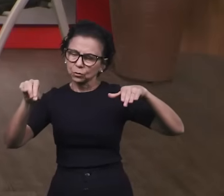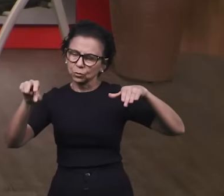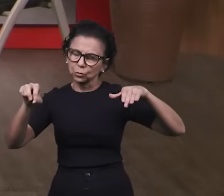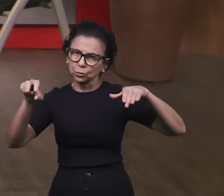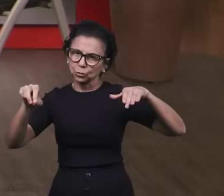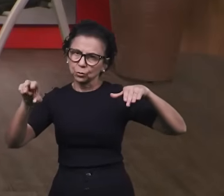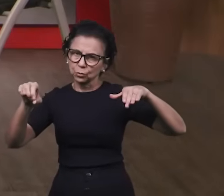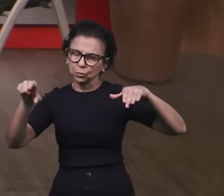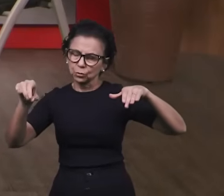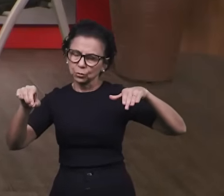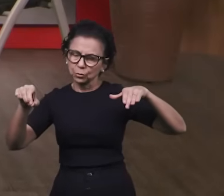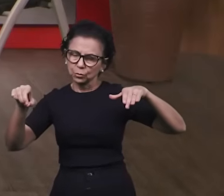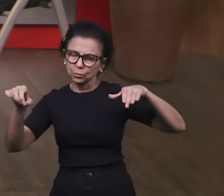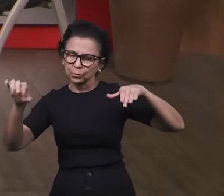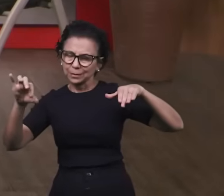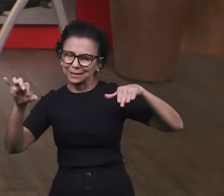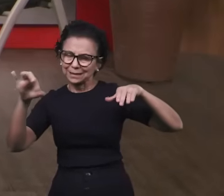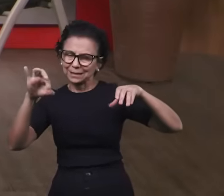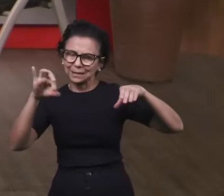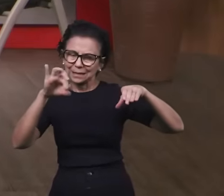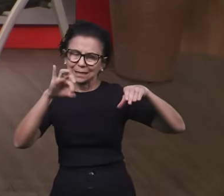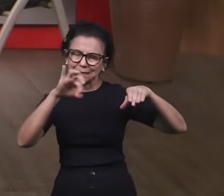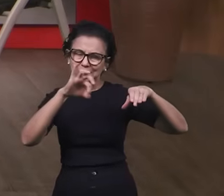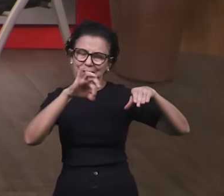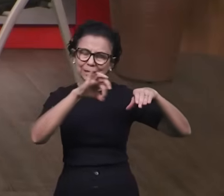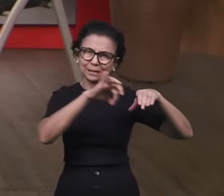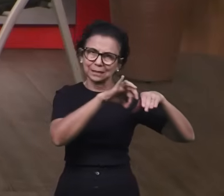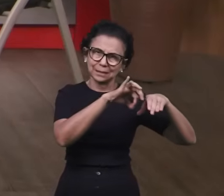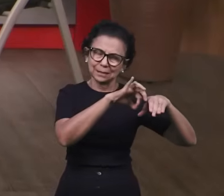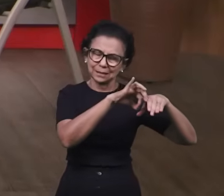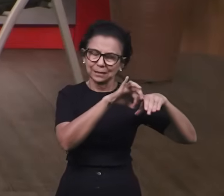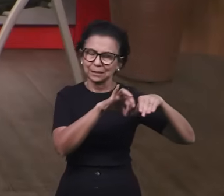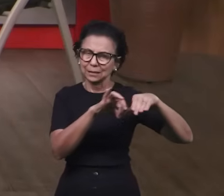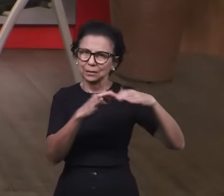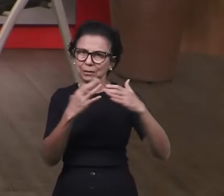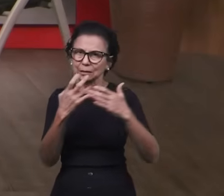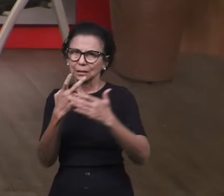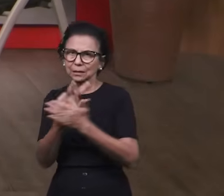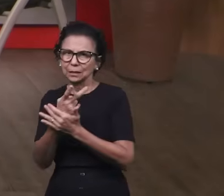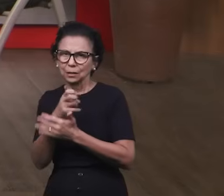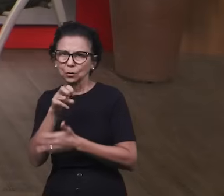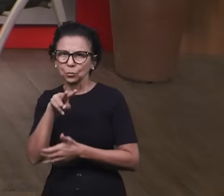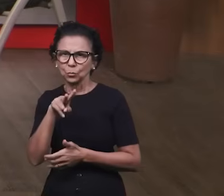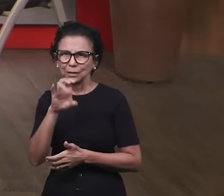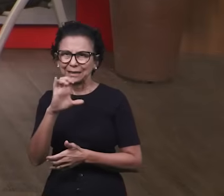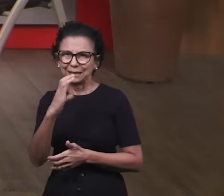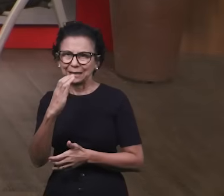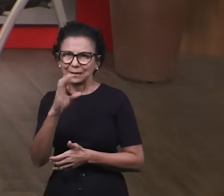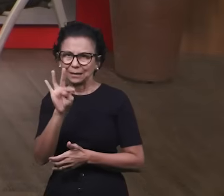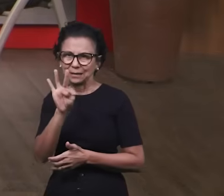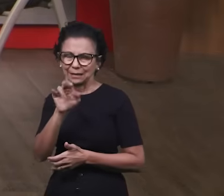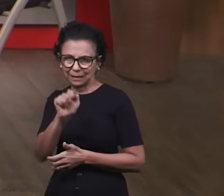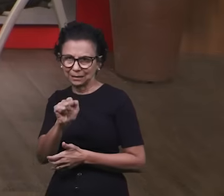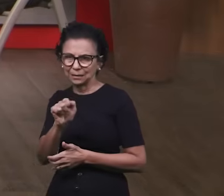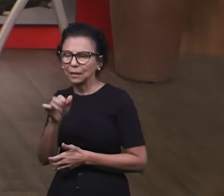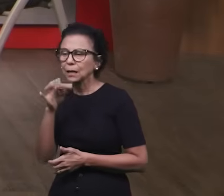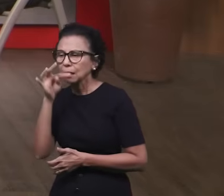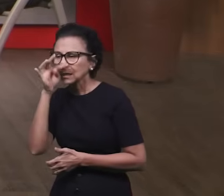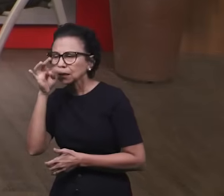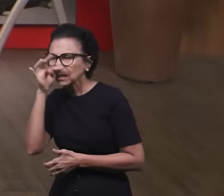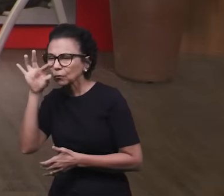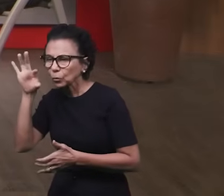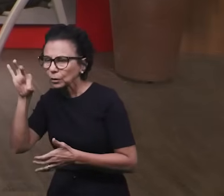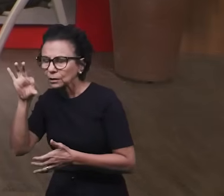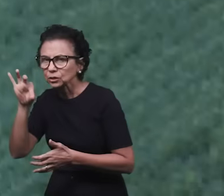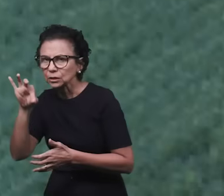E quando ela morre dentro da colmeia ou lá fora na natureza? Essa é um grande